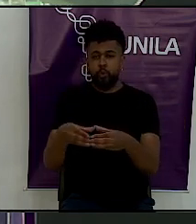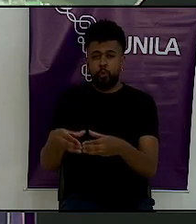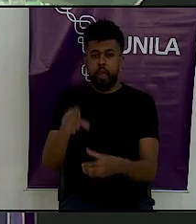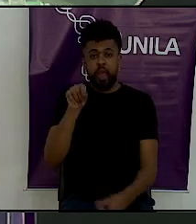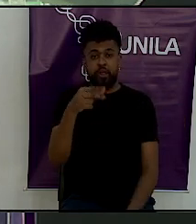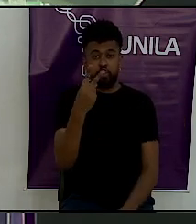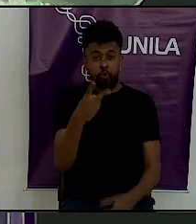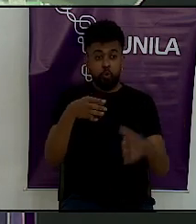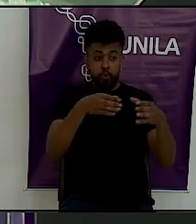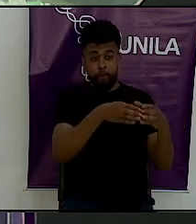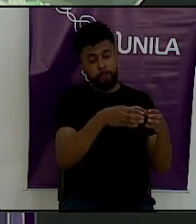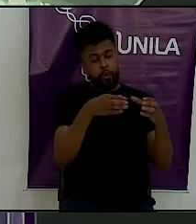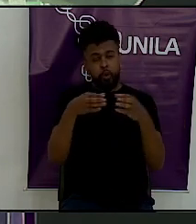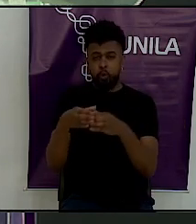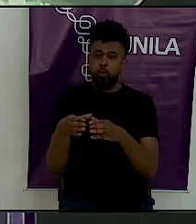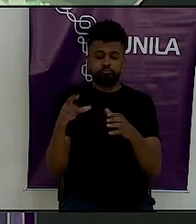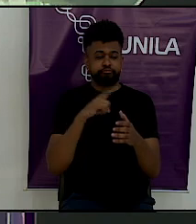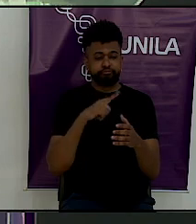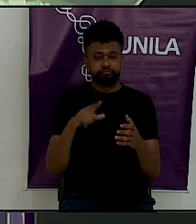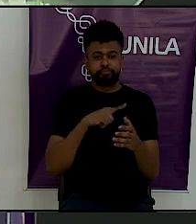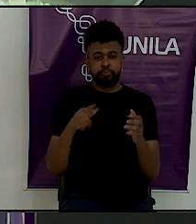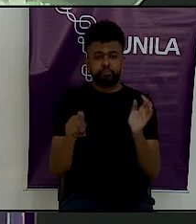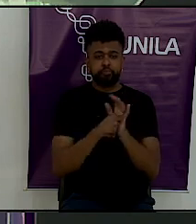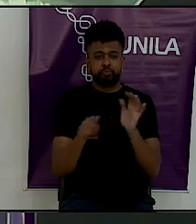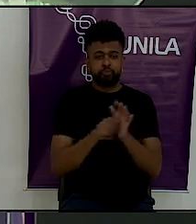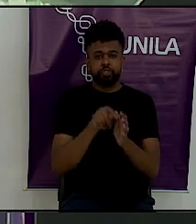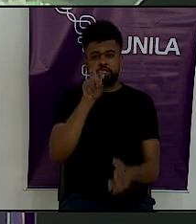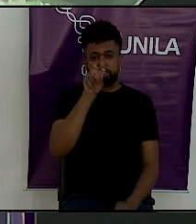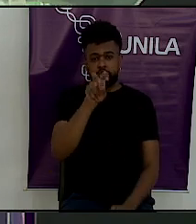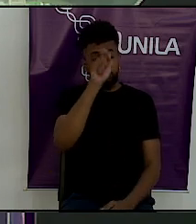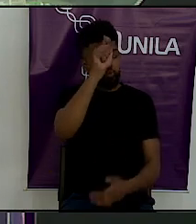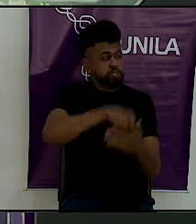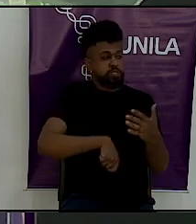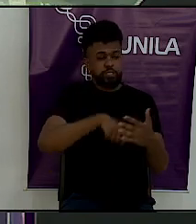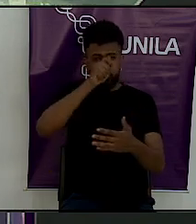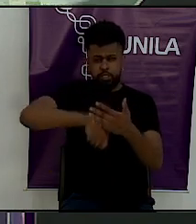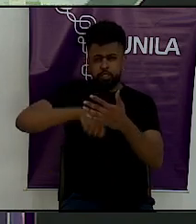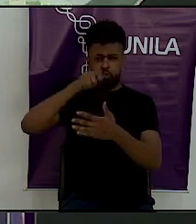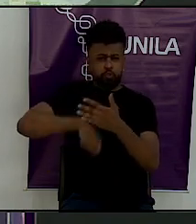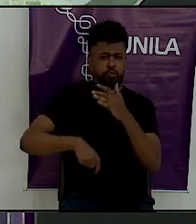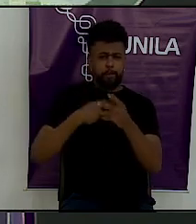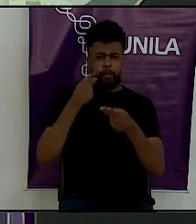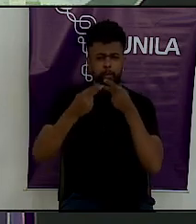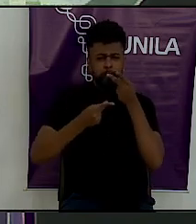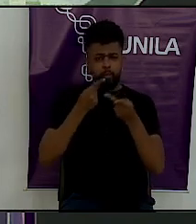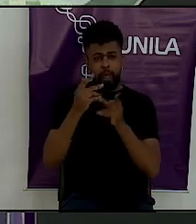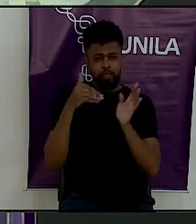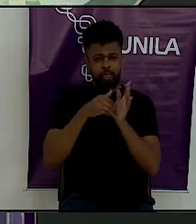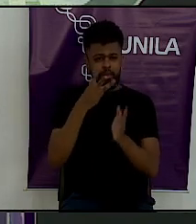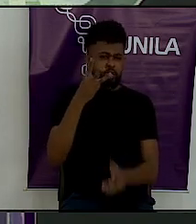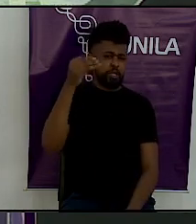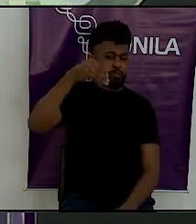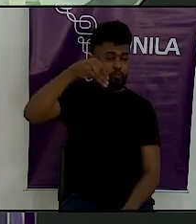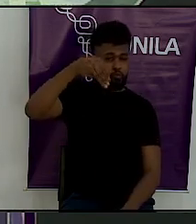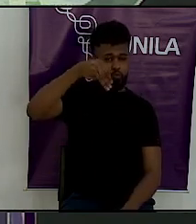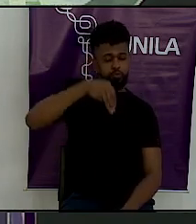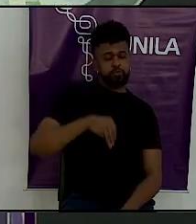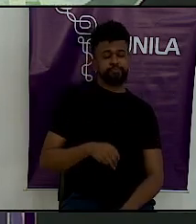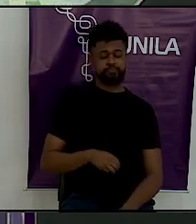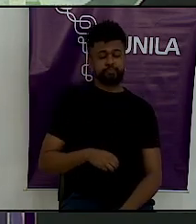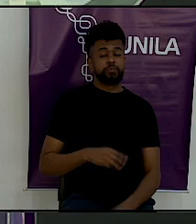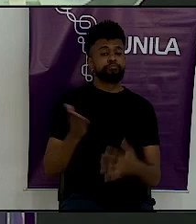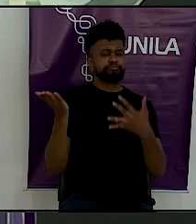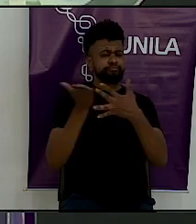2 blocos compostos por até 5 inscrições, com falas de até 3 minutos. E